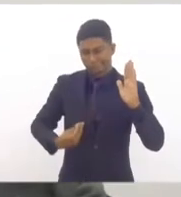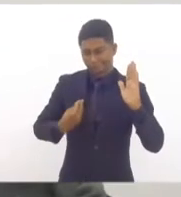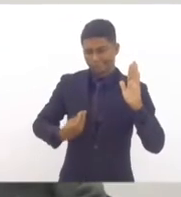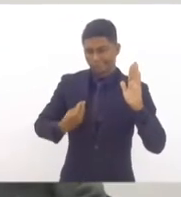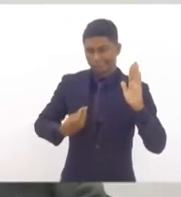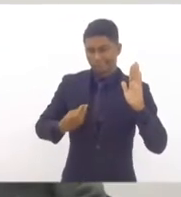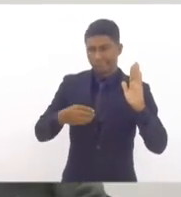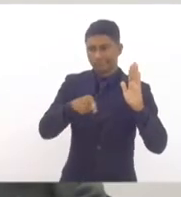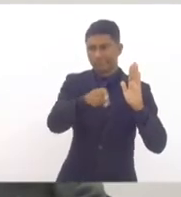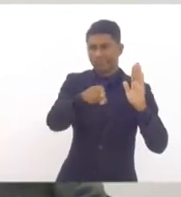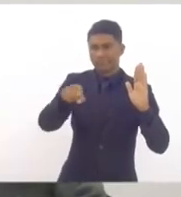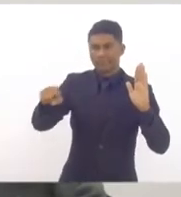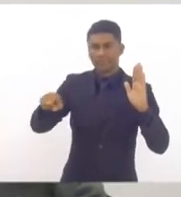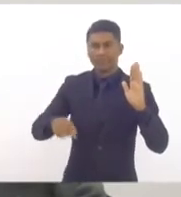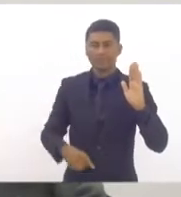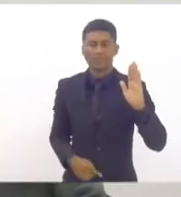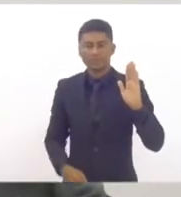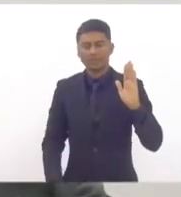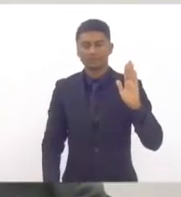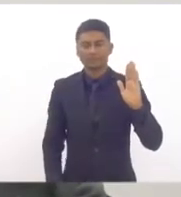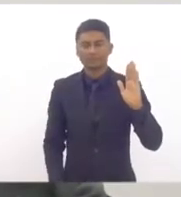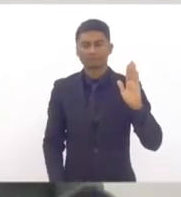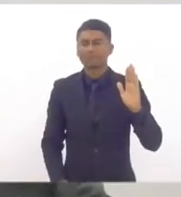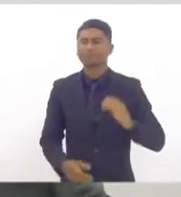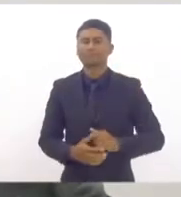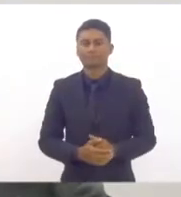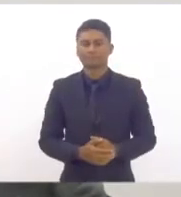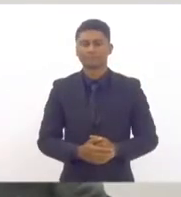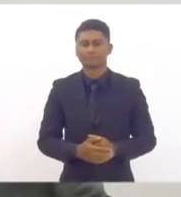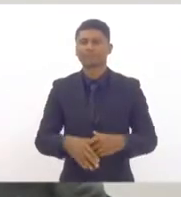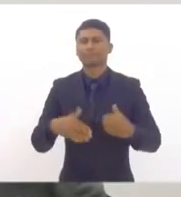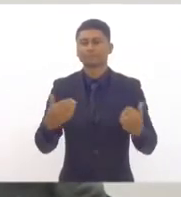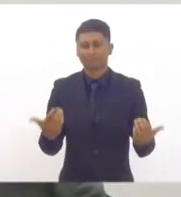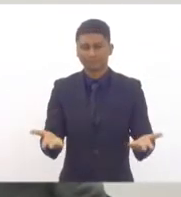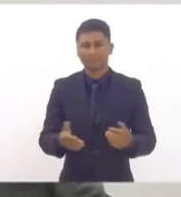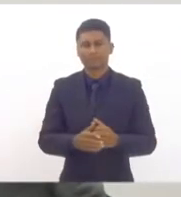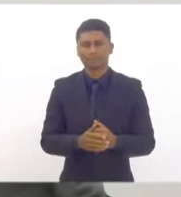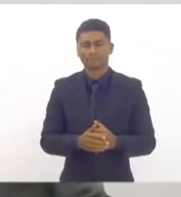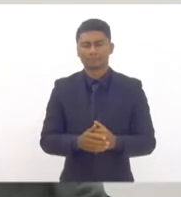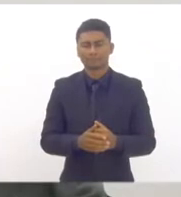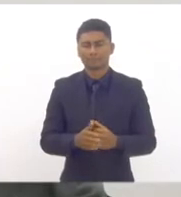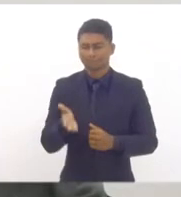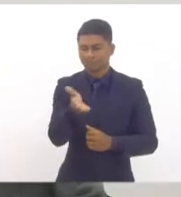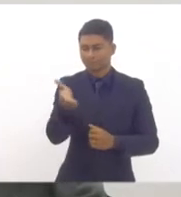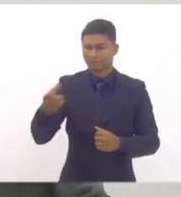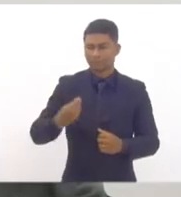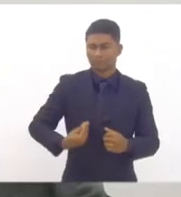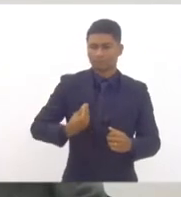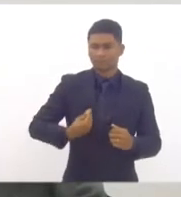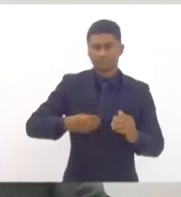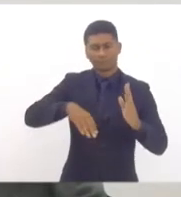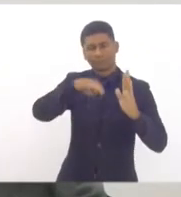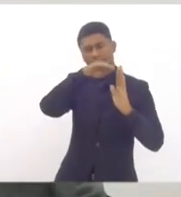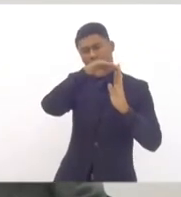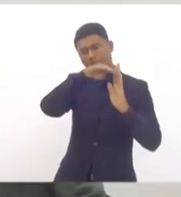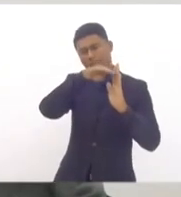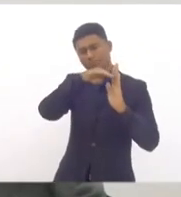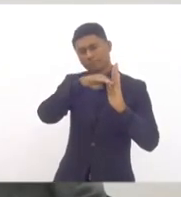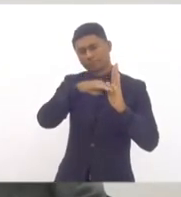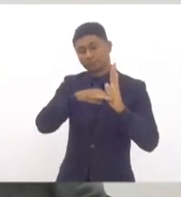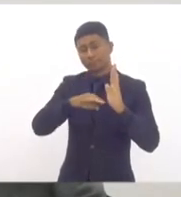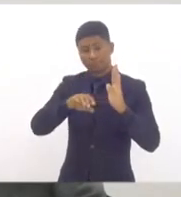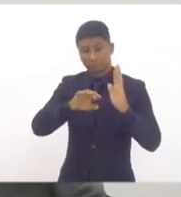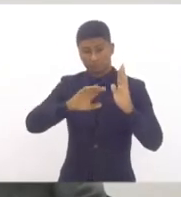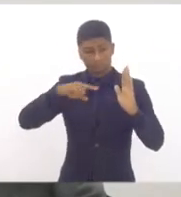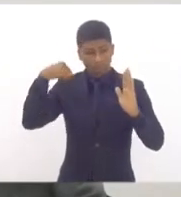membros... Já assinou. Conforme a ordem da lista de presença, e após o voto